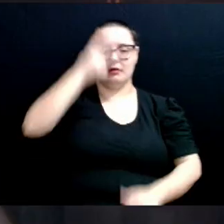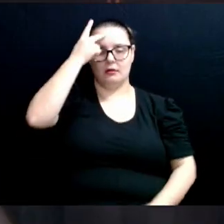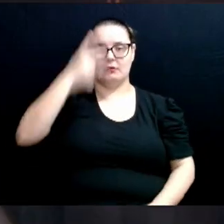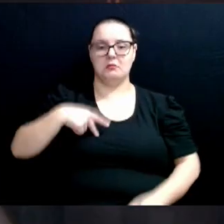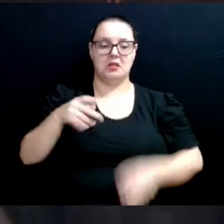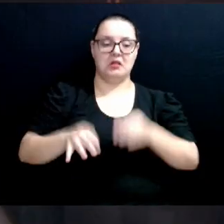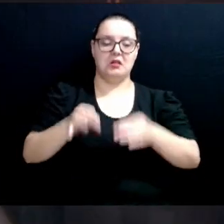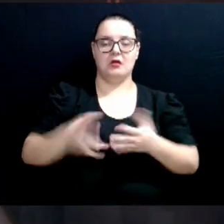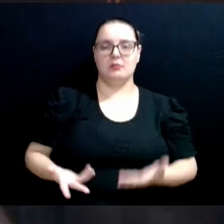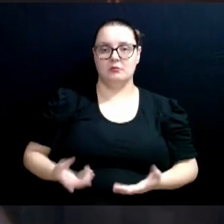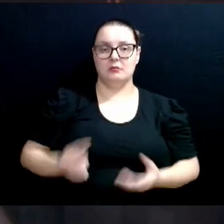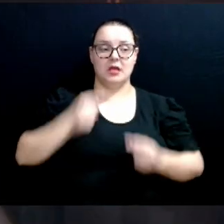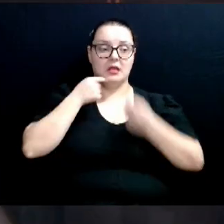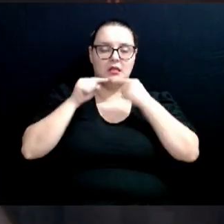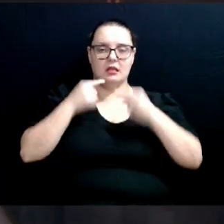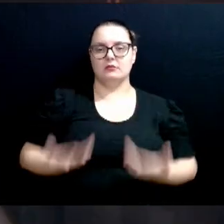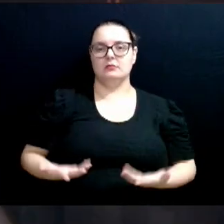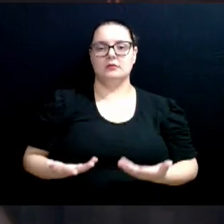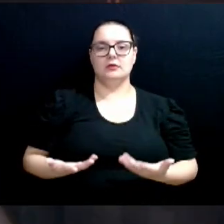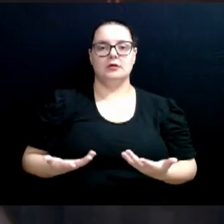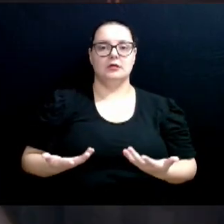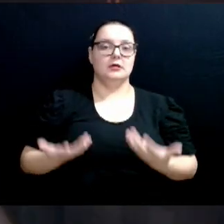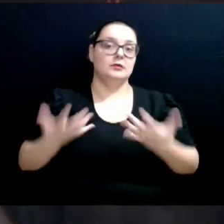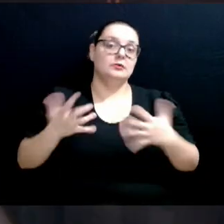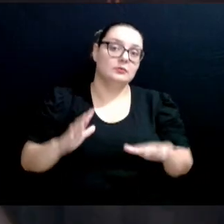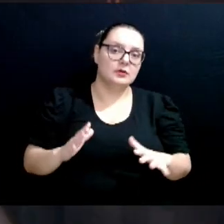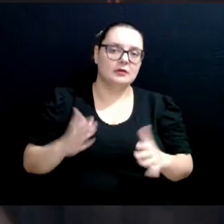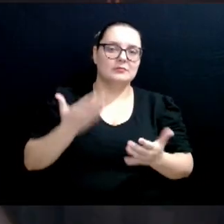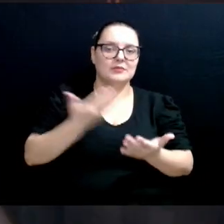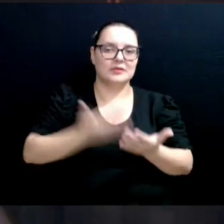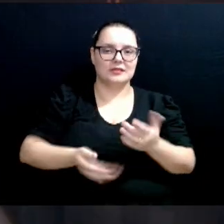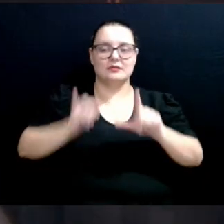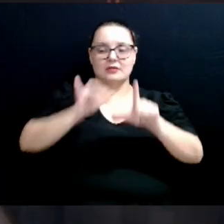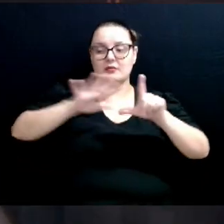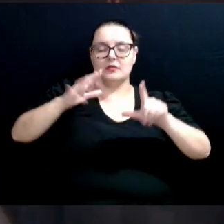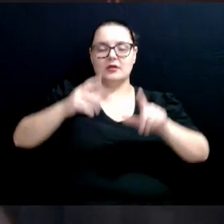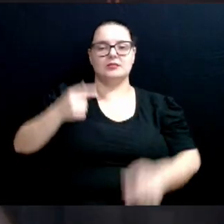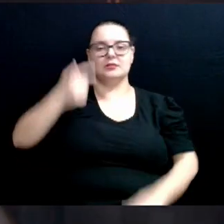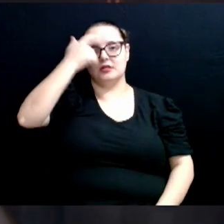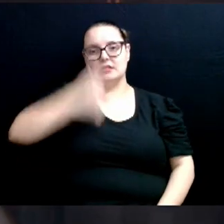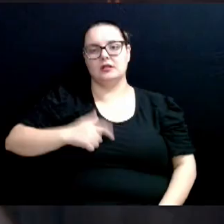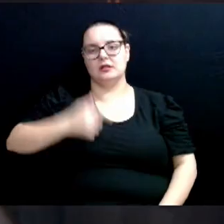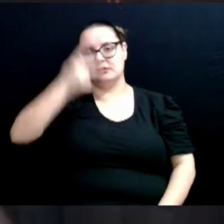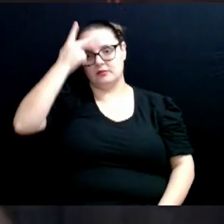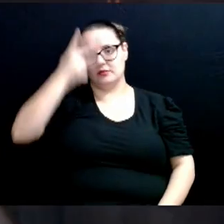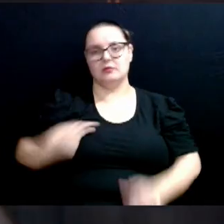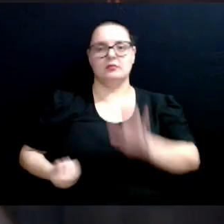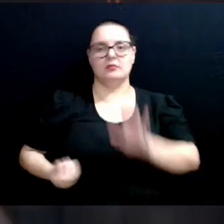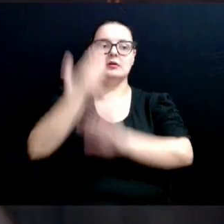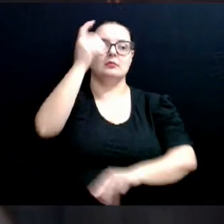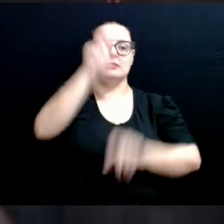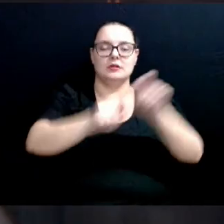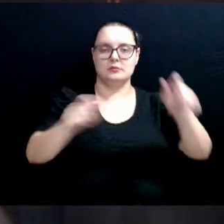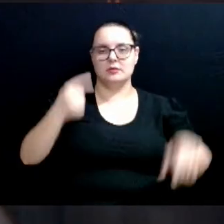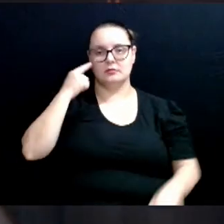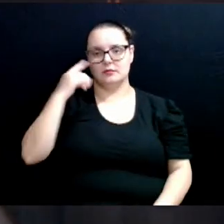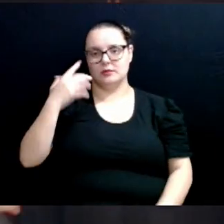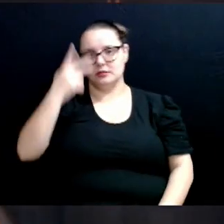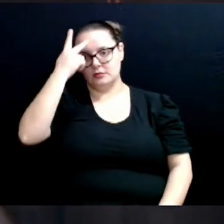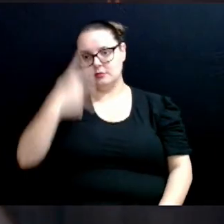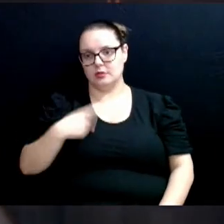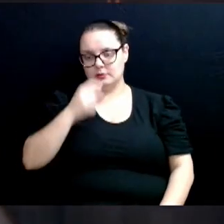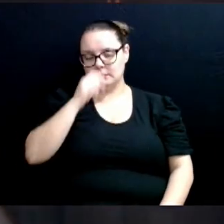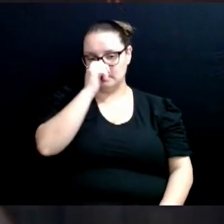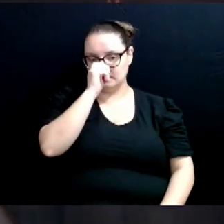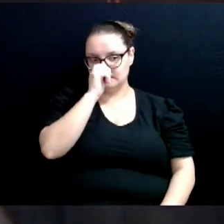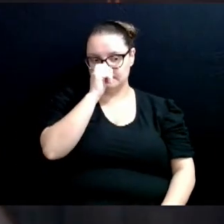né? Então, ela não quer perder, muitas vezes, aquela imagem que ela criou dela mesma para o outro. Então, na vida, em